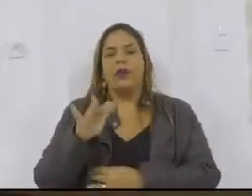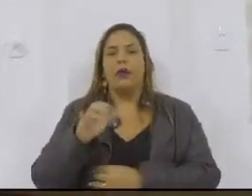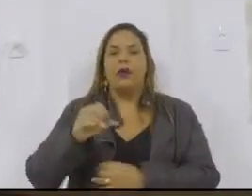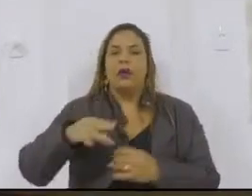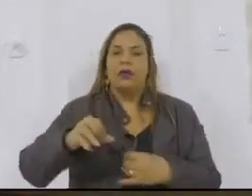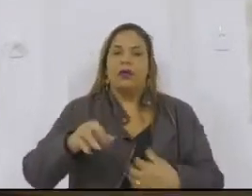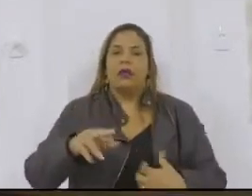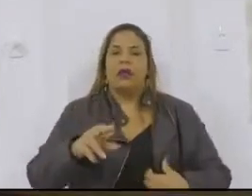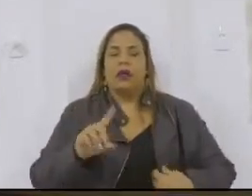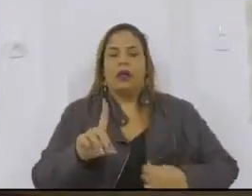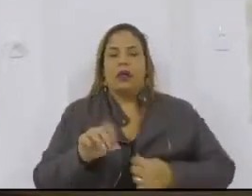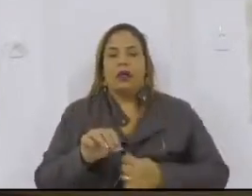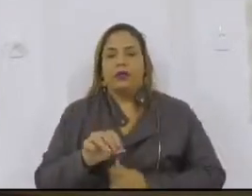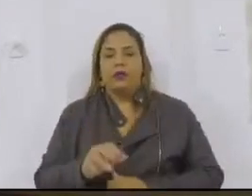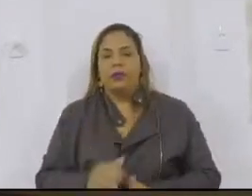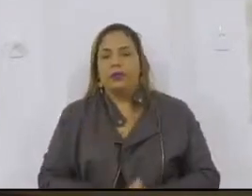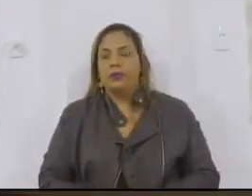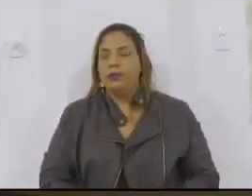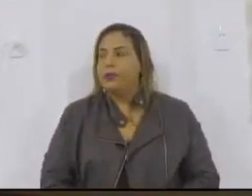Oliveira.